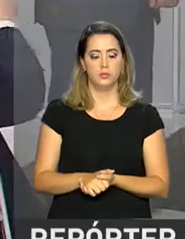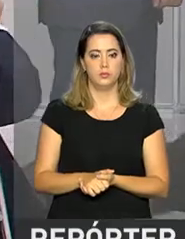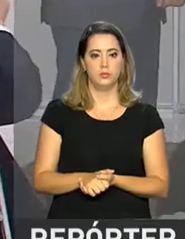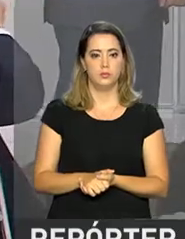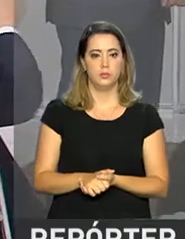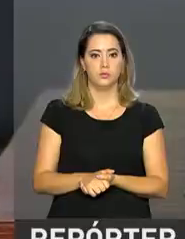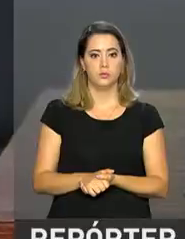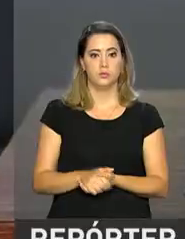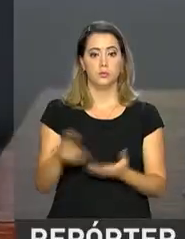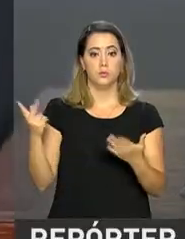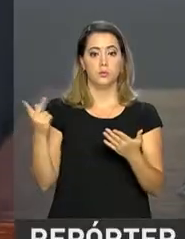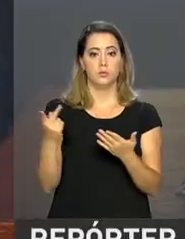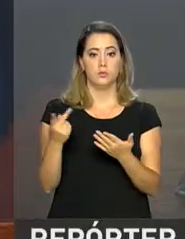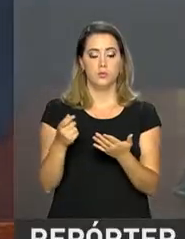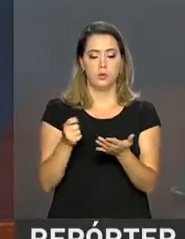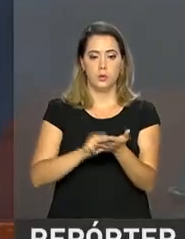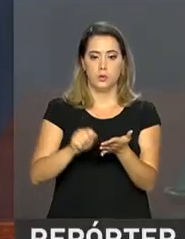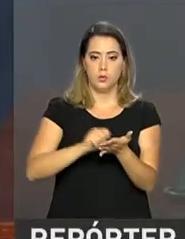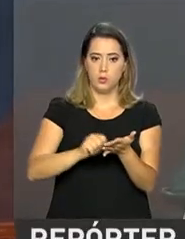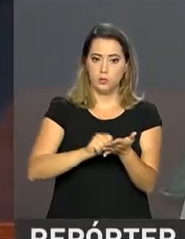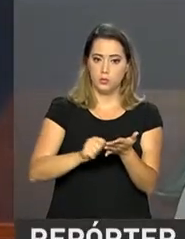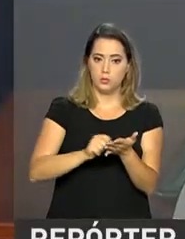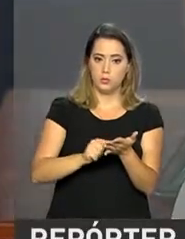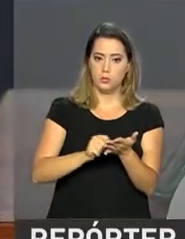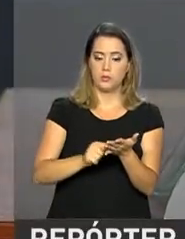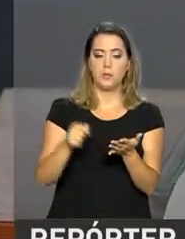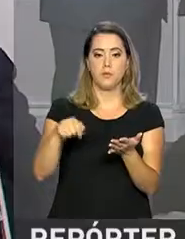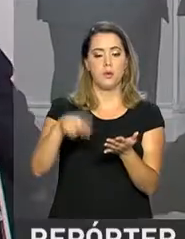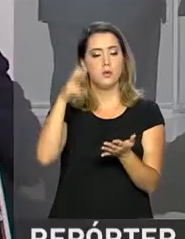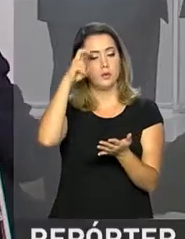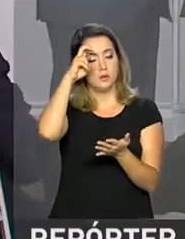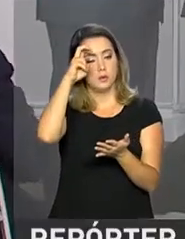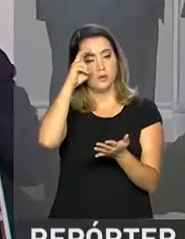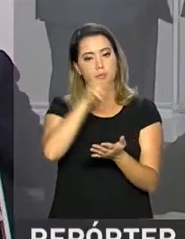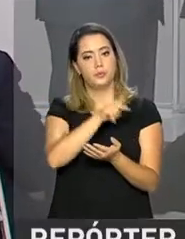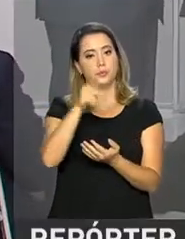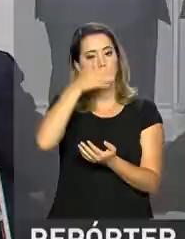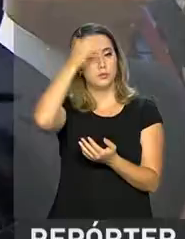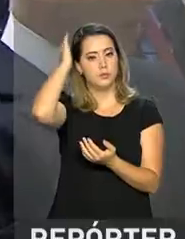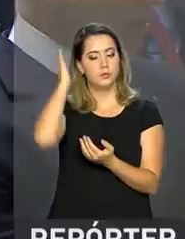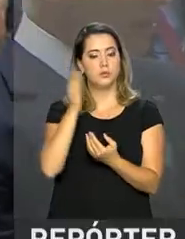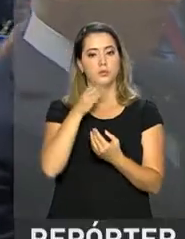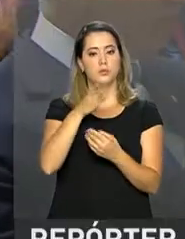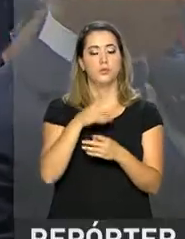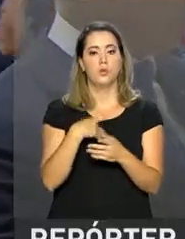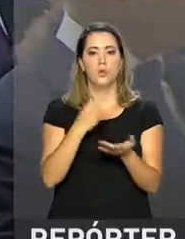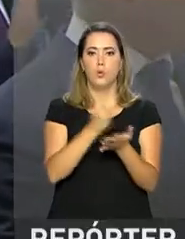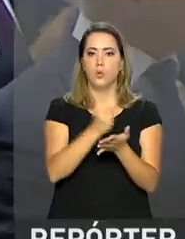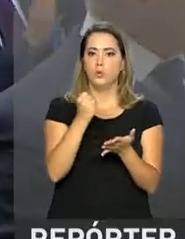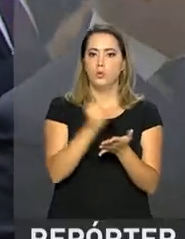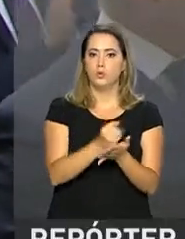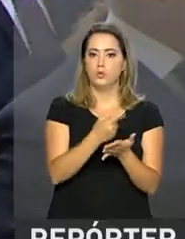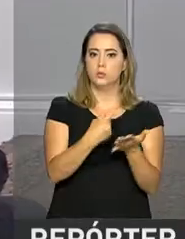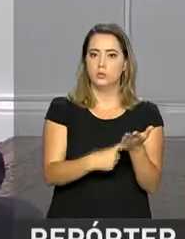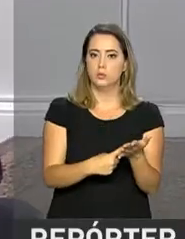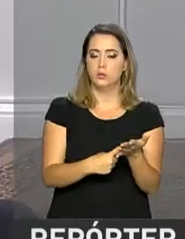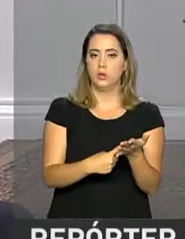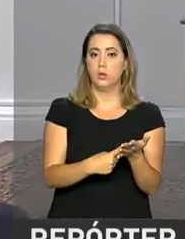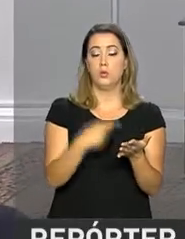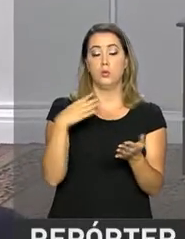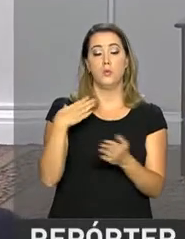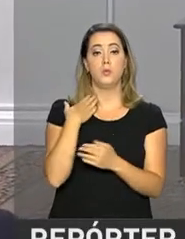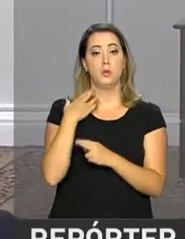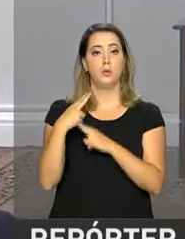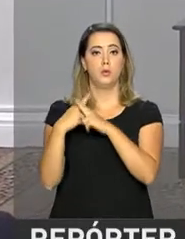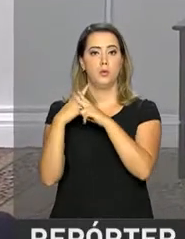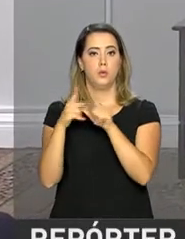o acordo foi assinado nesta quinta feira pelo presidente da república michel temer o contrato foi firmado entre a caixa econômica federal